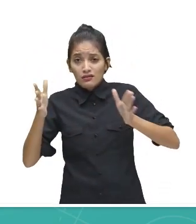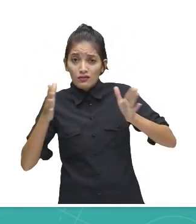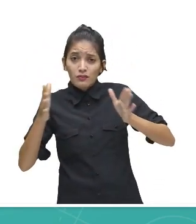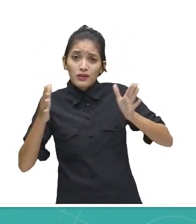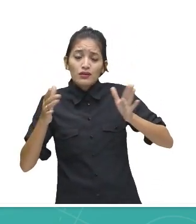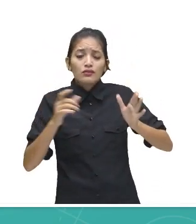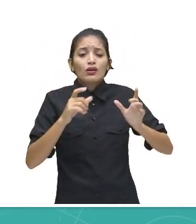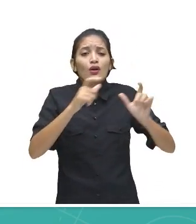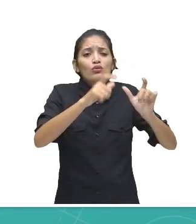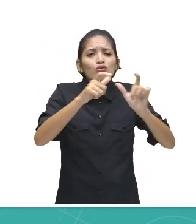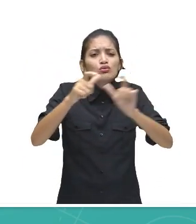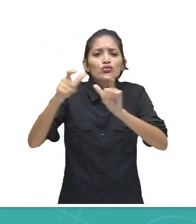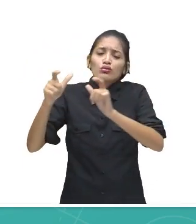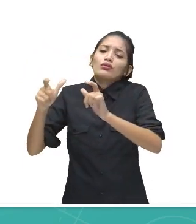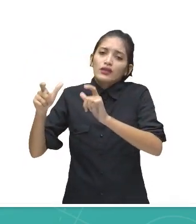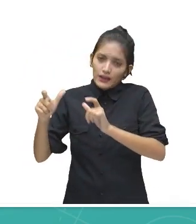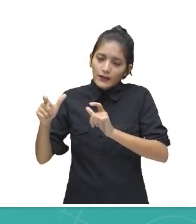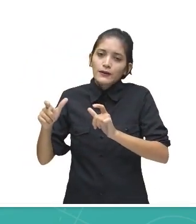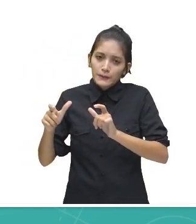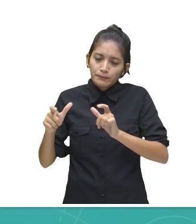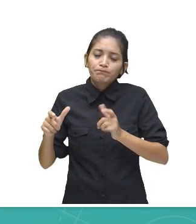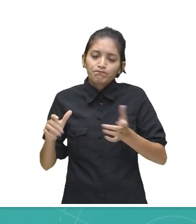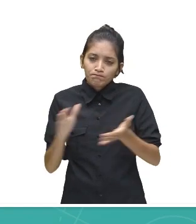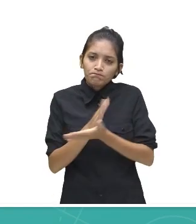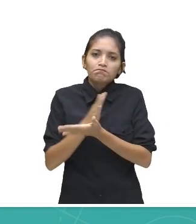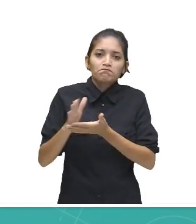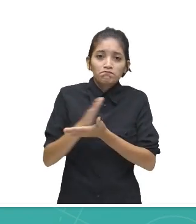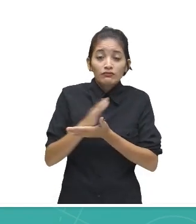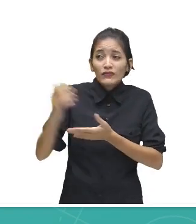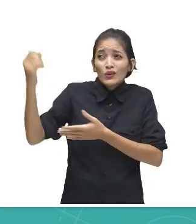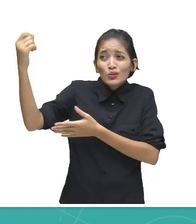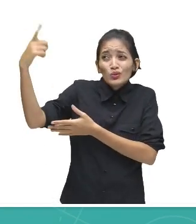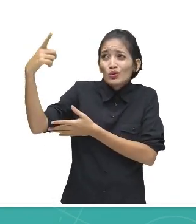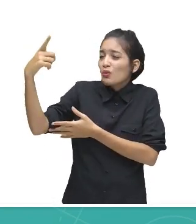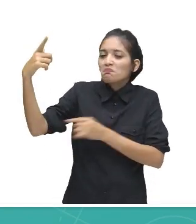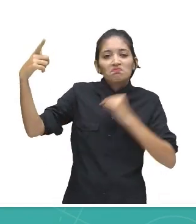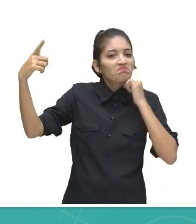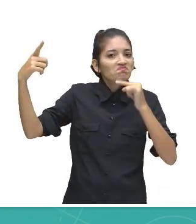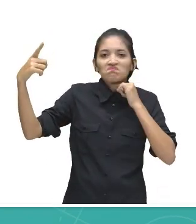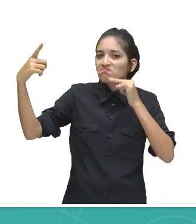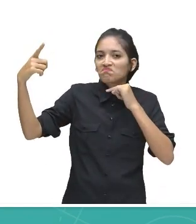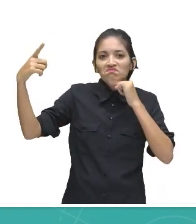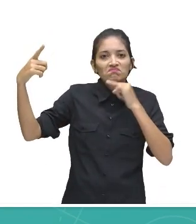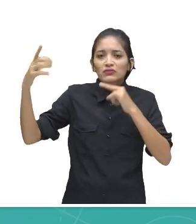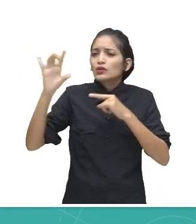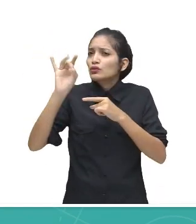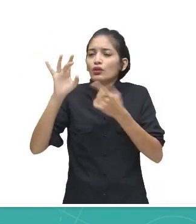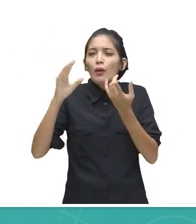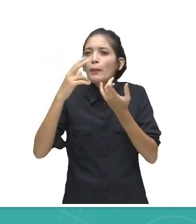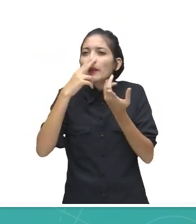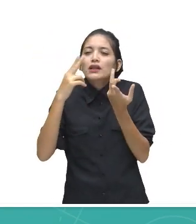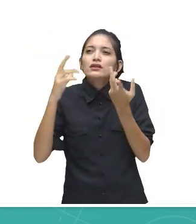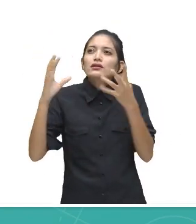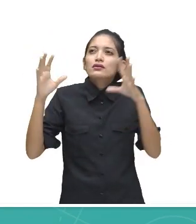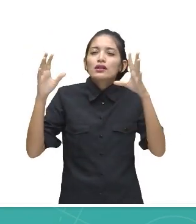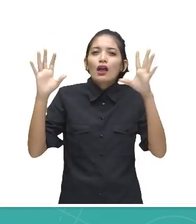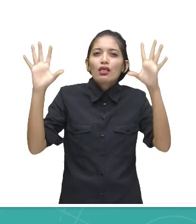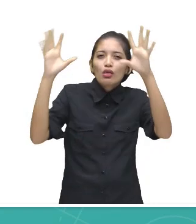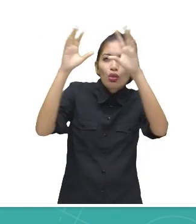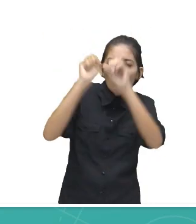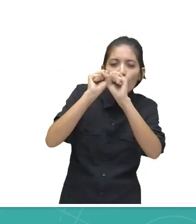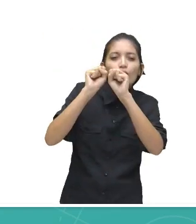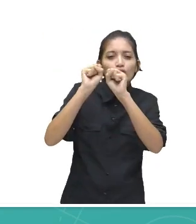determinados pontos mais extremos ali dessas partes, onde o sol nem chega, fica à noite durante um bom tempo,